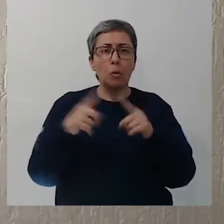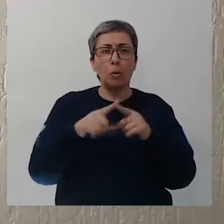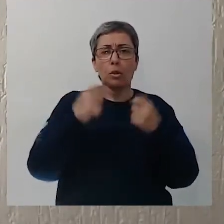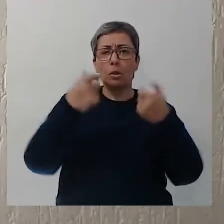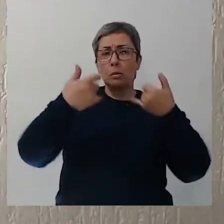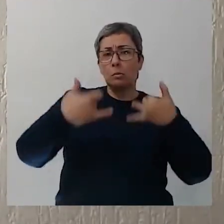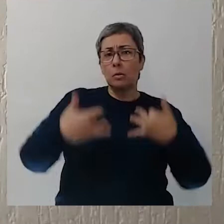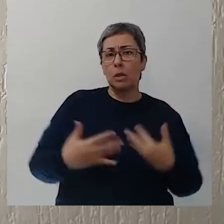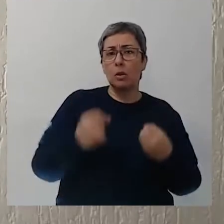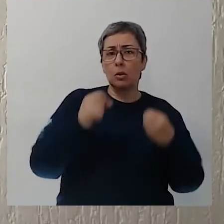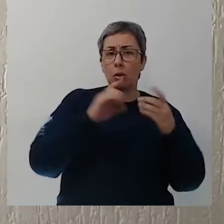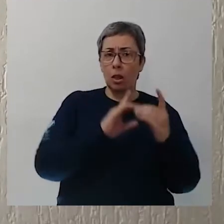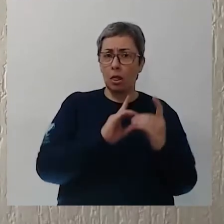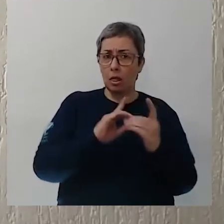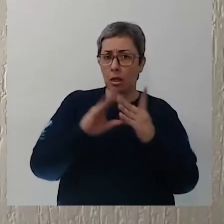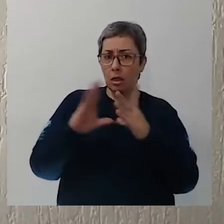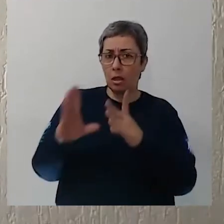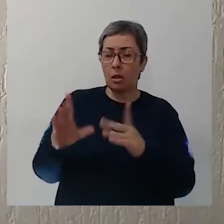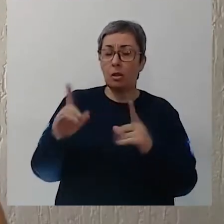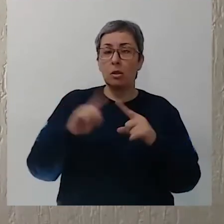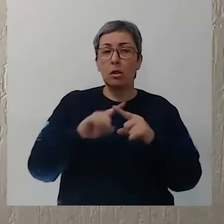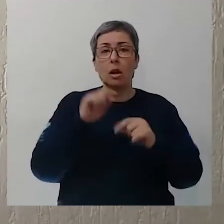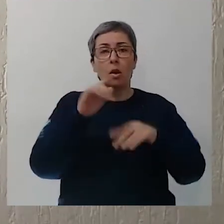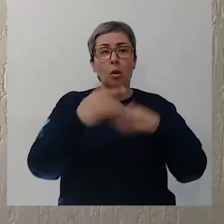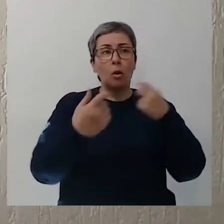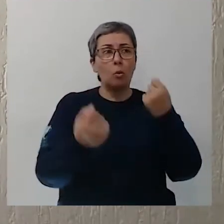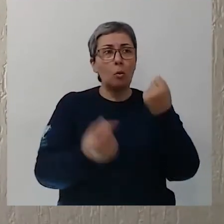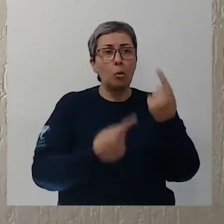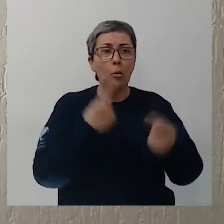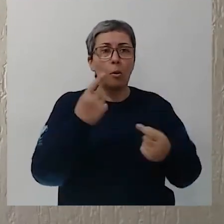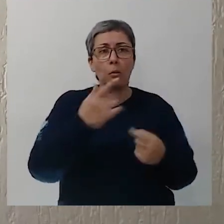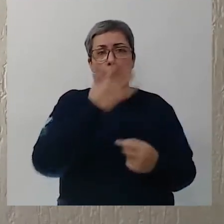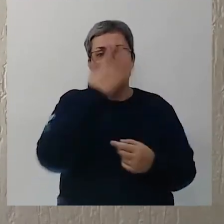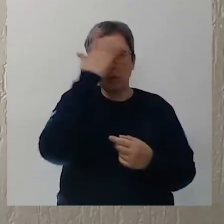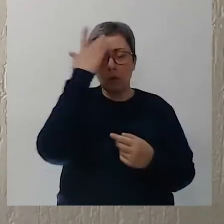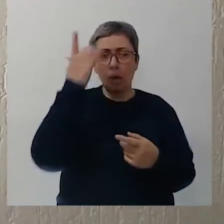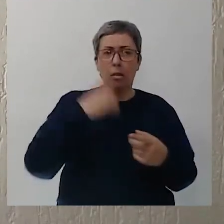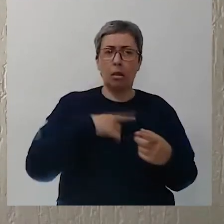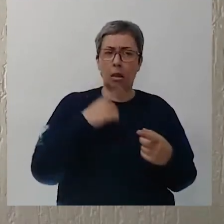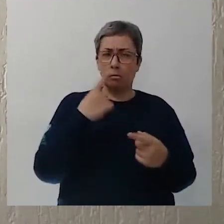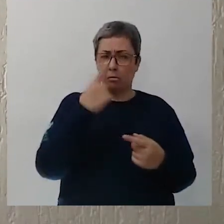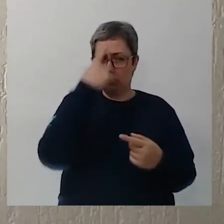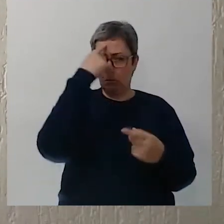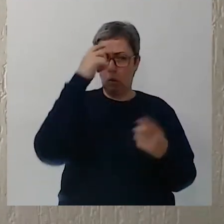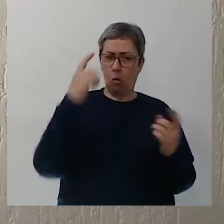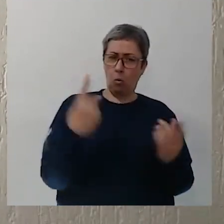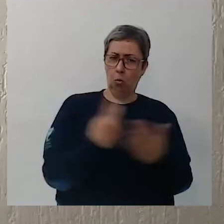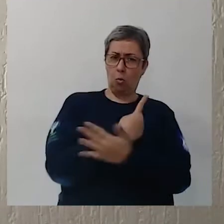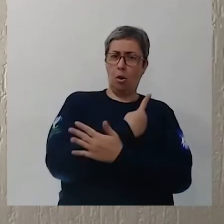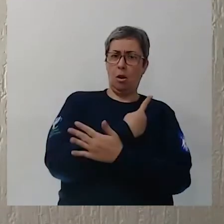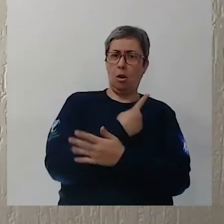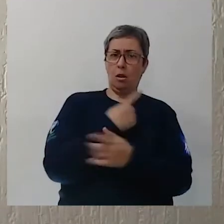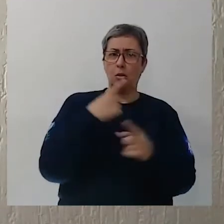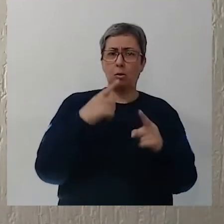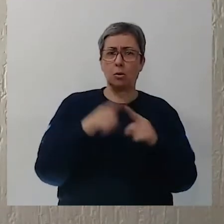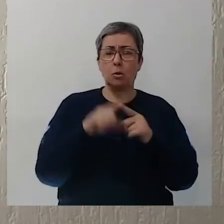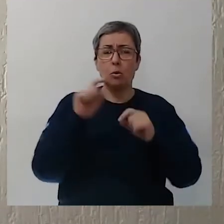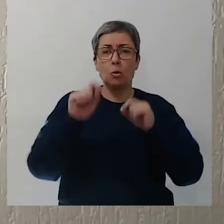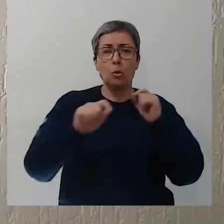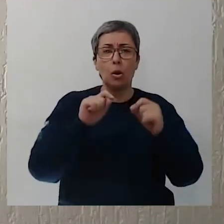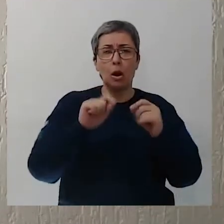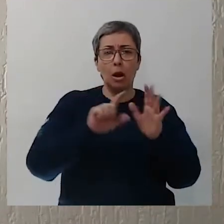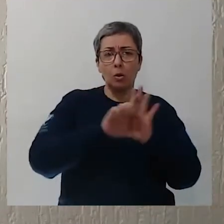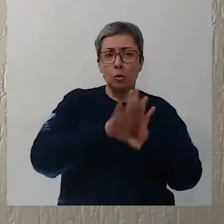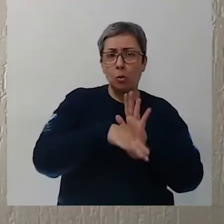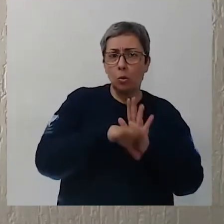se fala em democracia, algumas pessoas acabam tendo uma ideia equivocada, né, errada, a seu respeito,